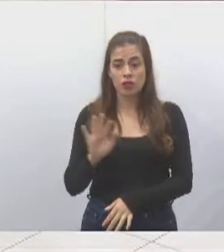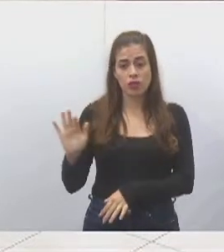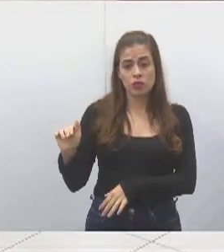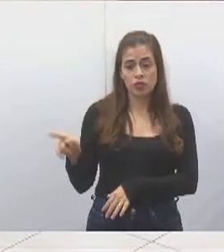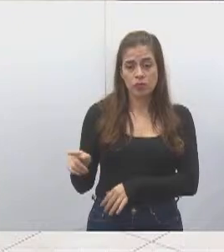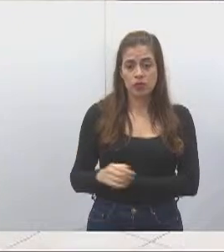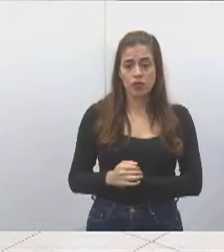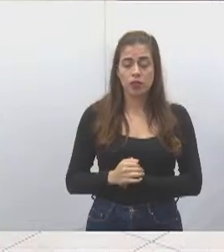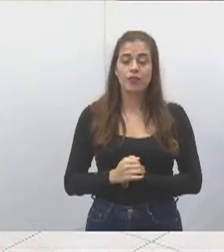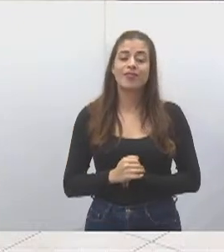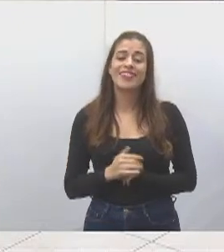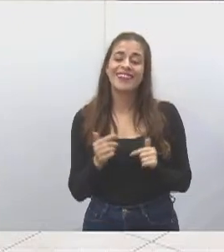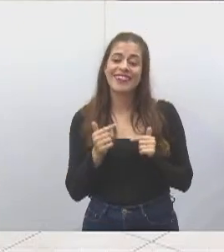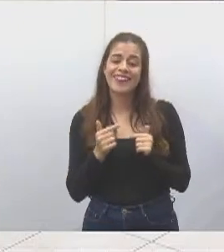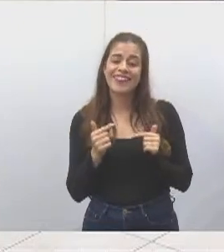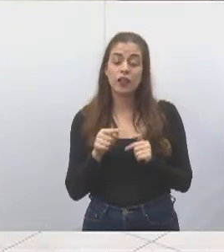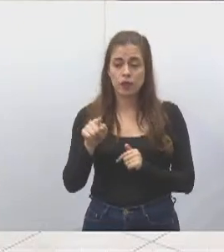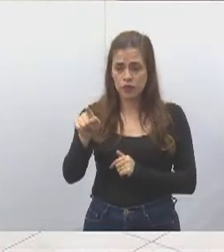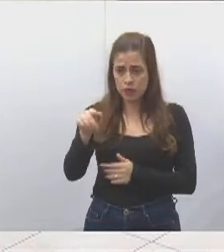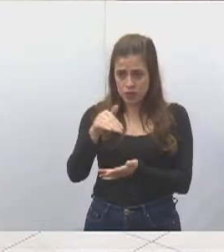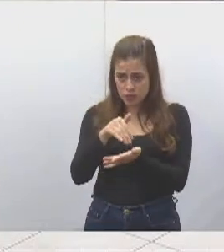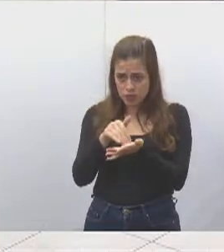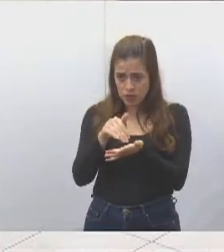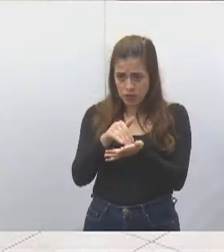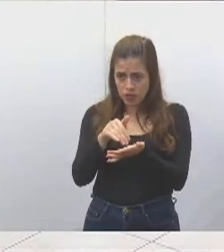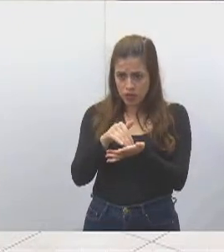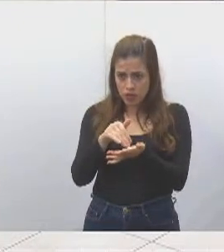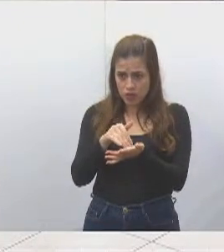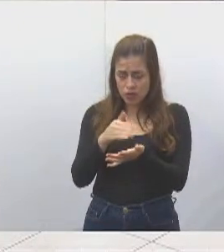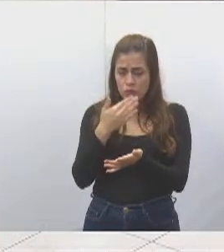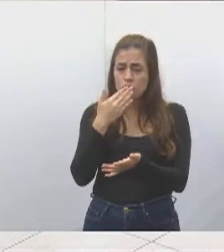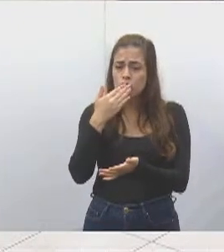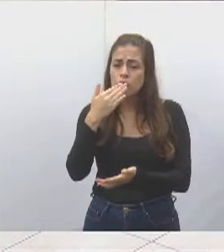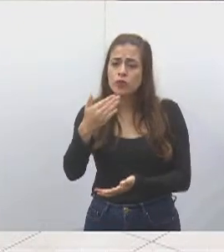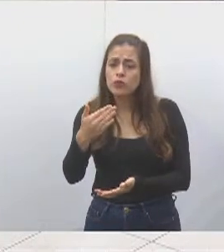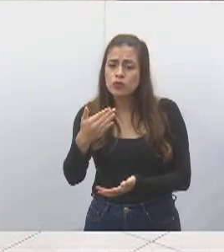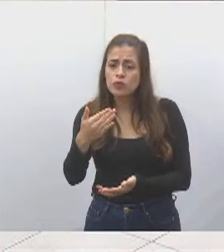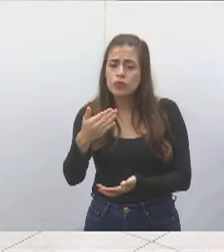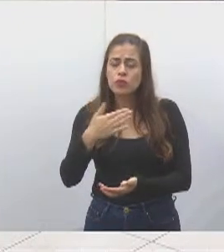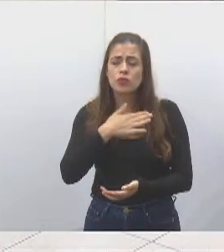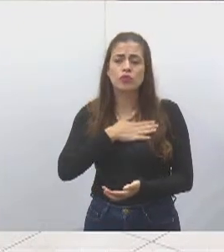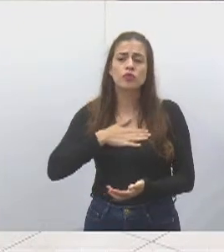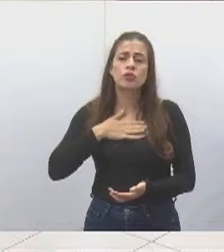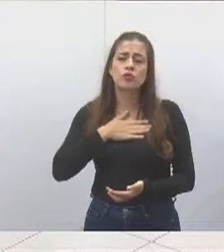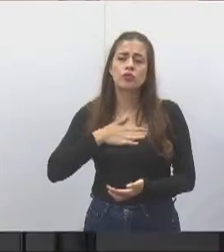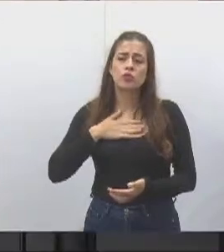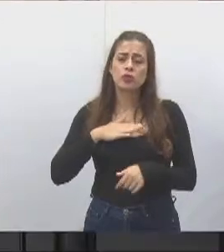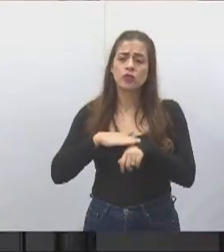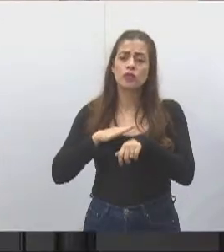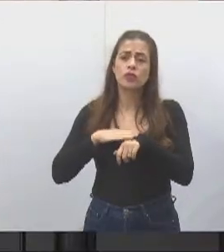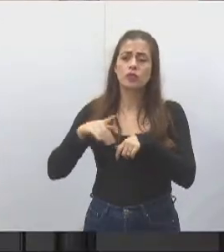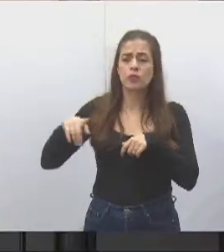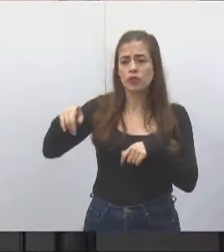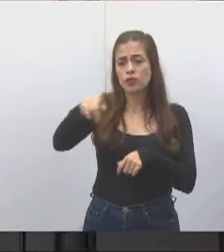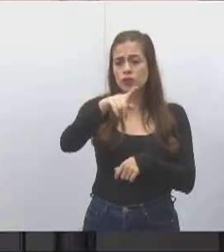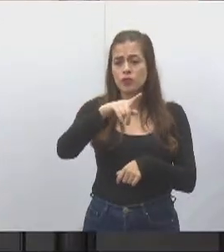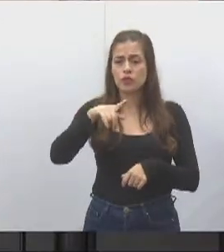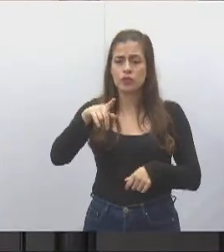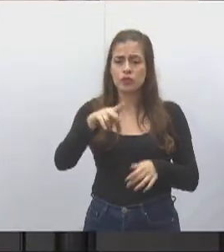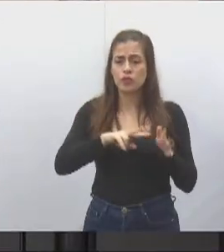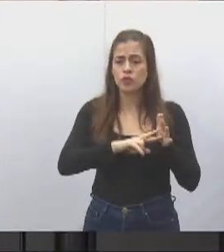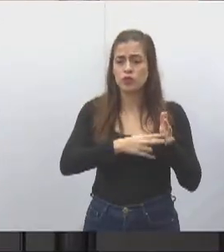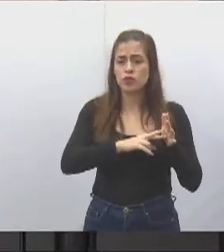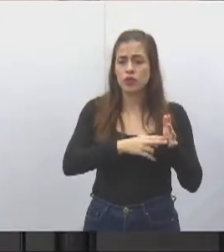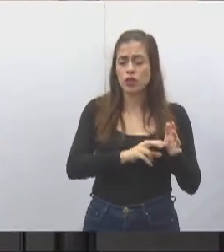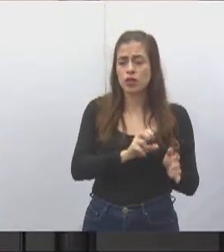Não, você como secretário, é só uma solicitação que eu gostaria de fazer para vocês, em nome do Sindicato do